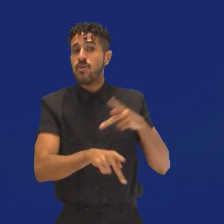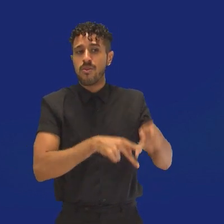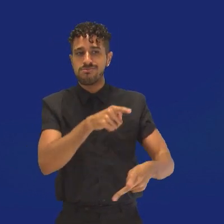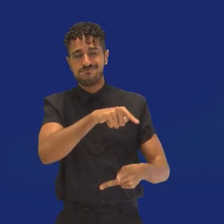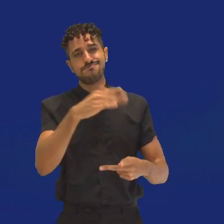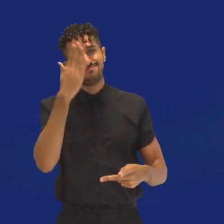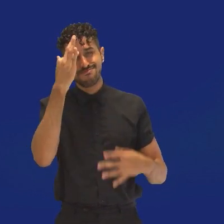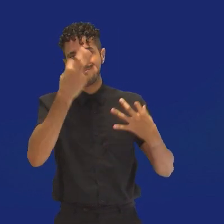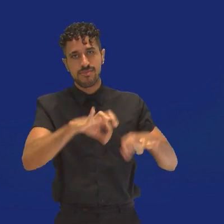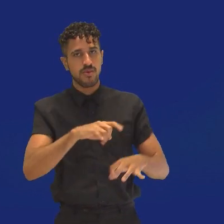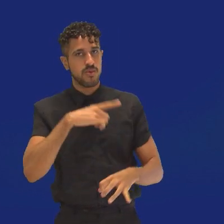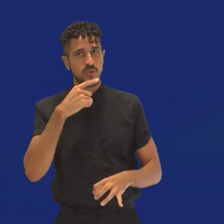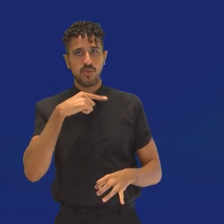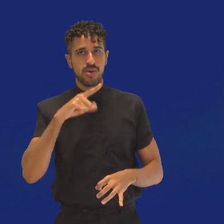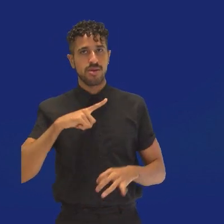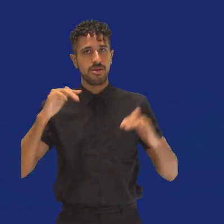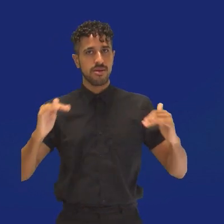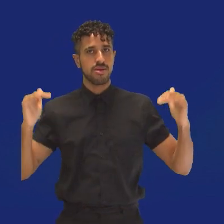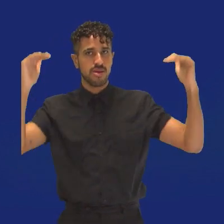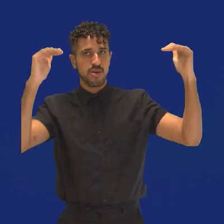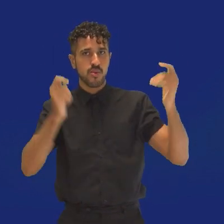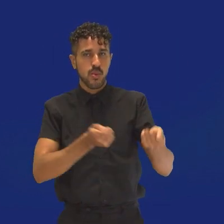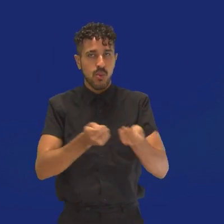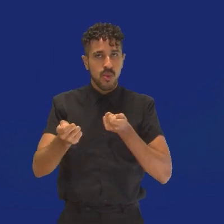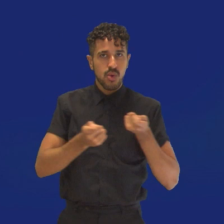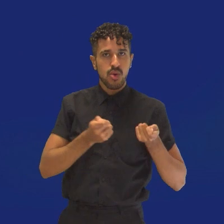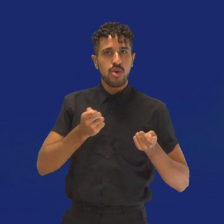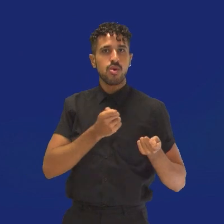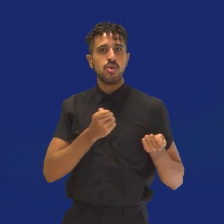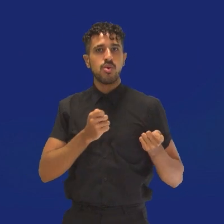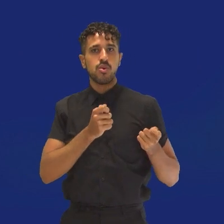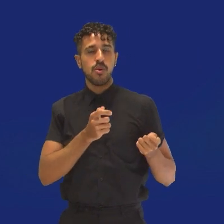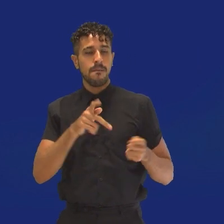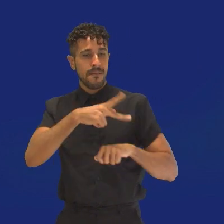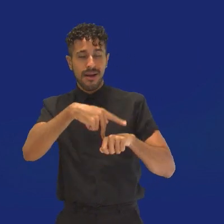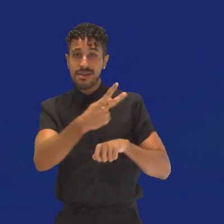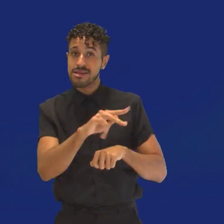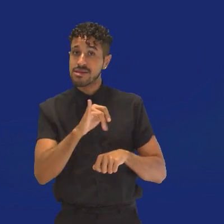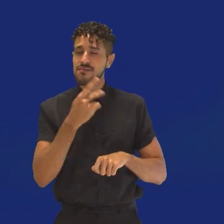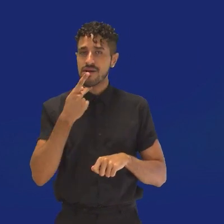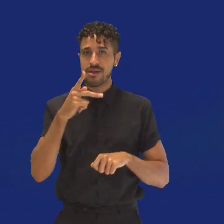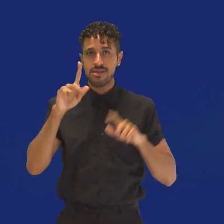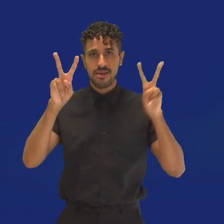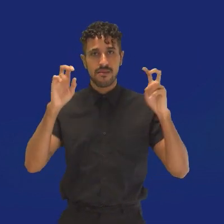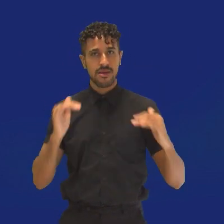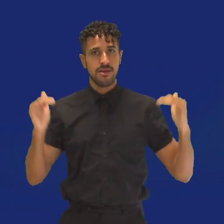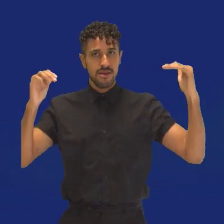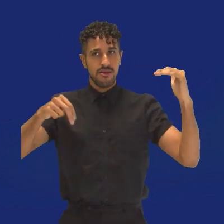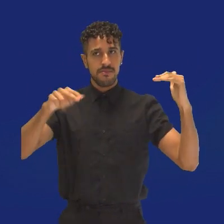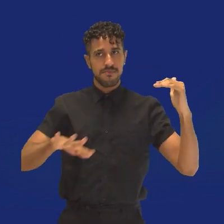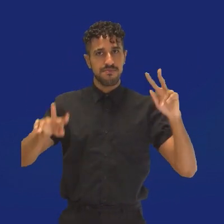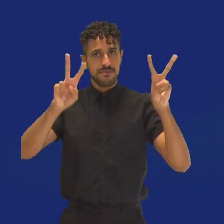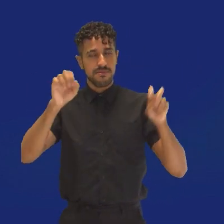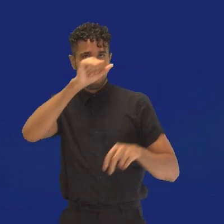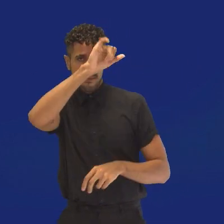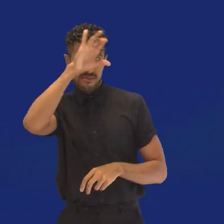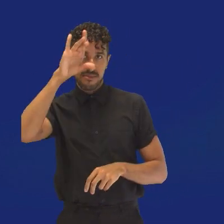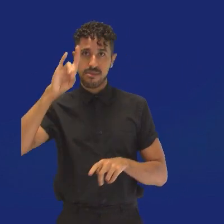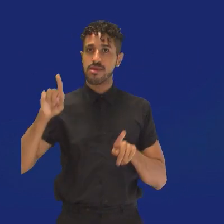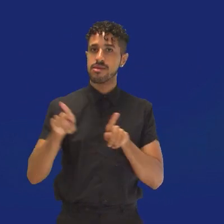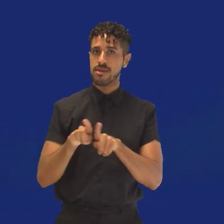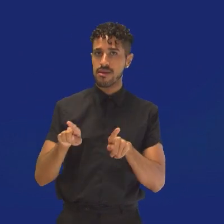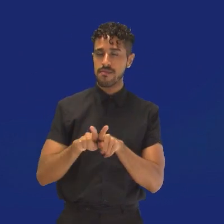que com certeza não vai ter soberania sobre o seu território, sobre os seus recursos. Então, quando a gente fala de soberania nacional, a gente também está falando de alfabetização,